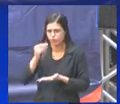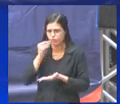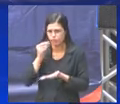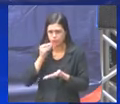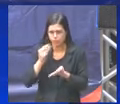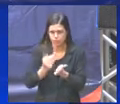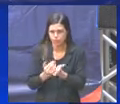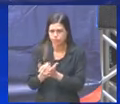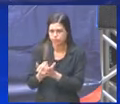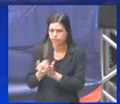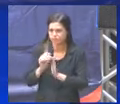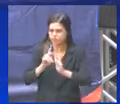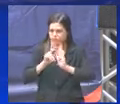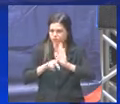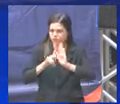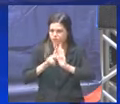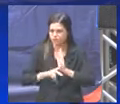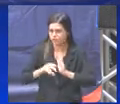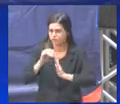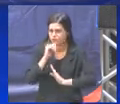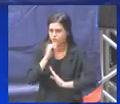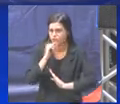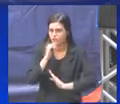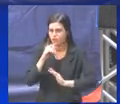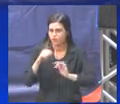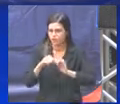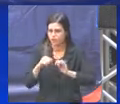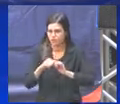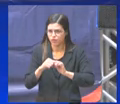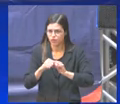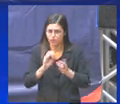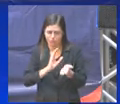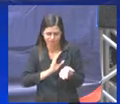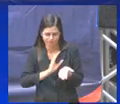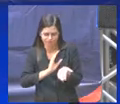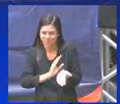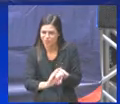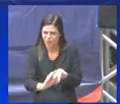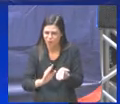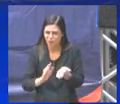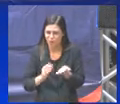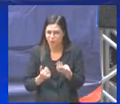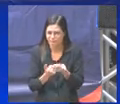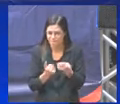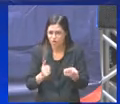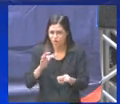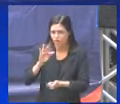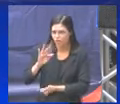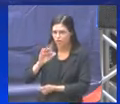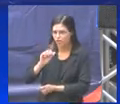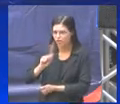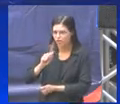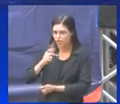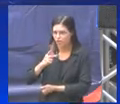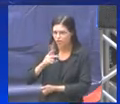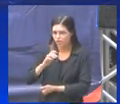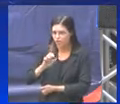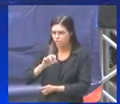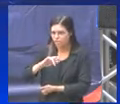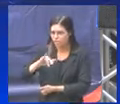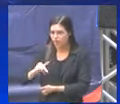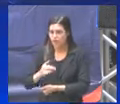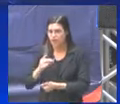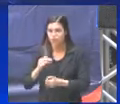Esse projeto, por exemplo, foi feito com o fomento da FAPERJ, num edital chamado Favela